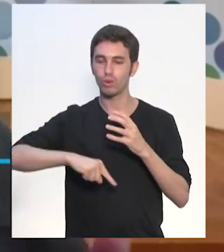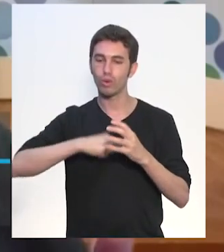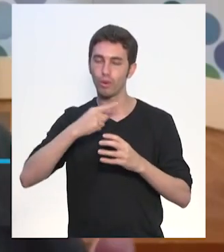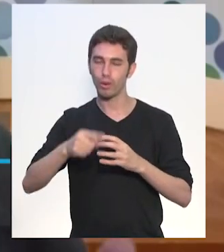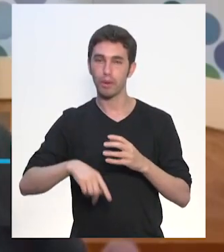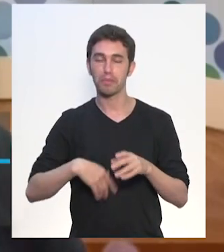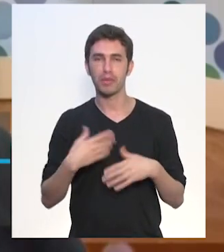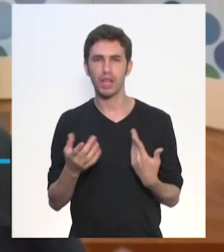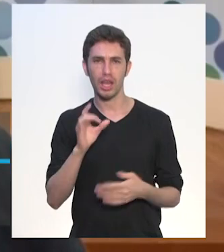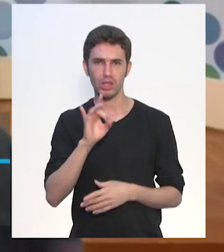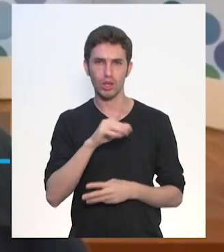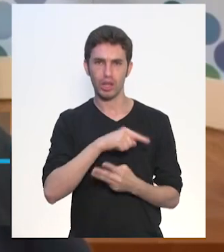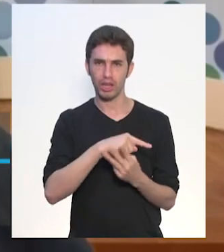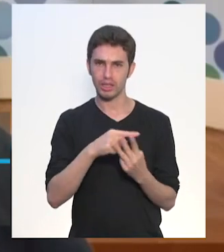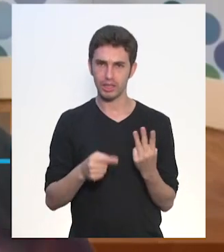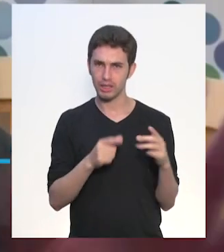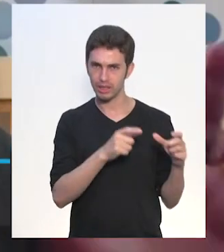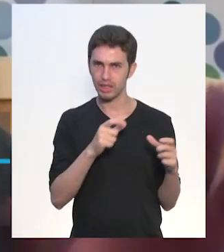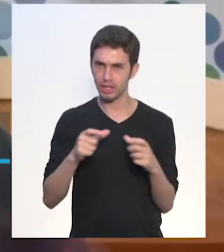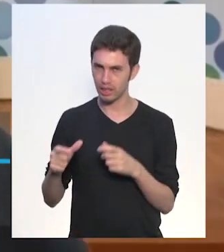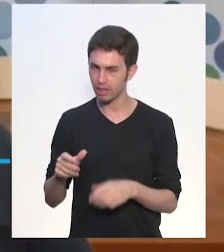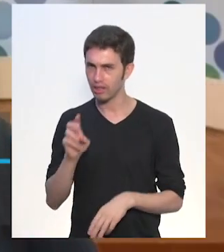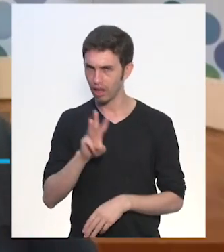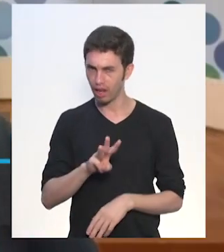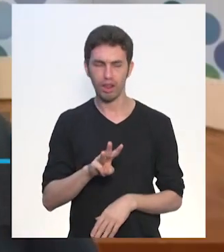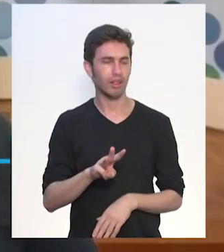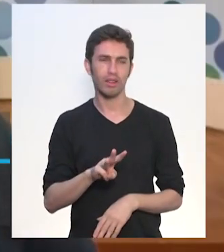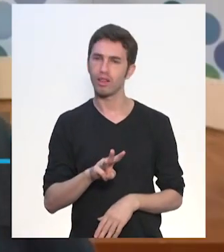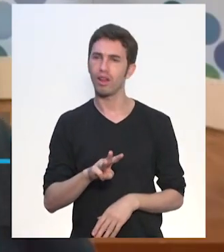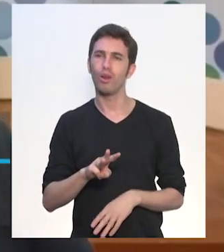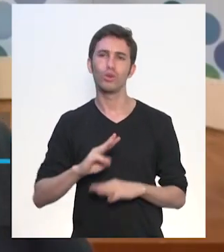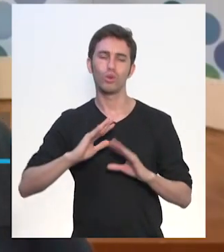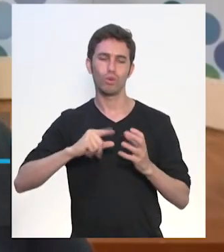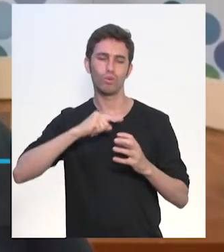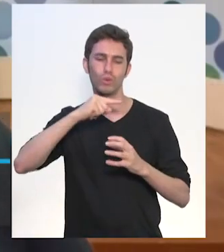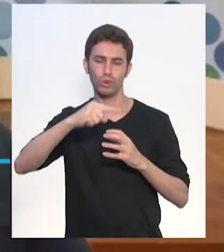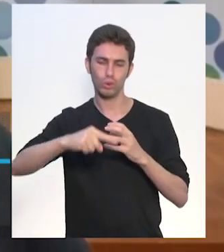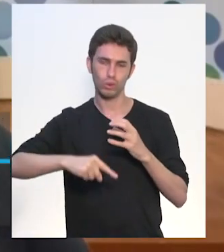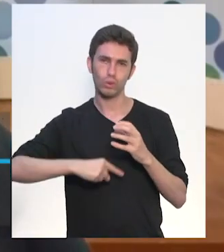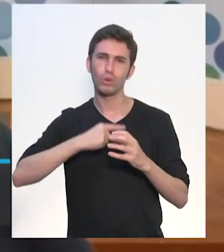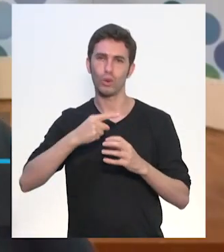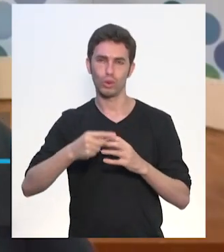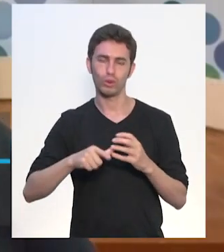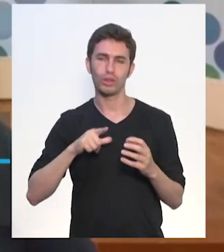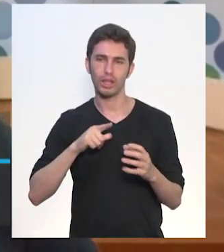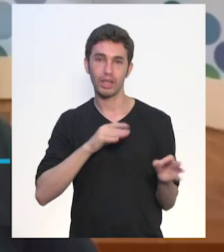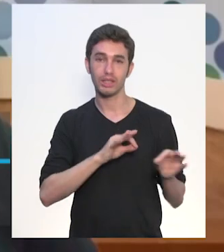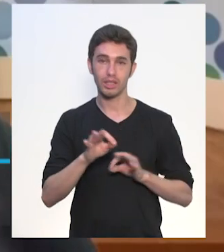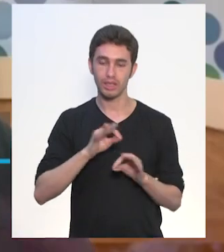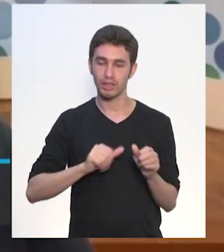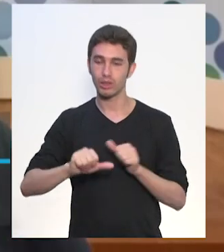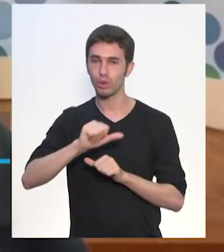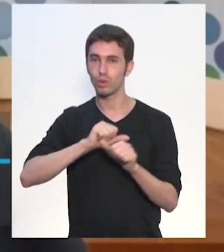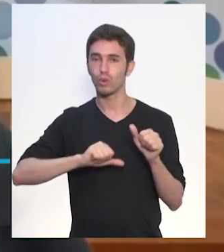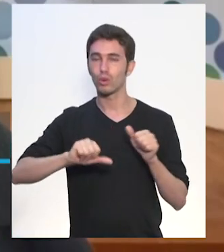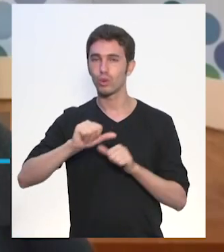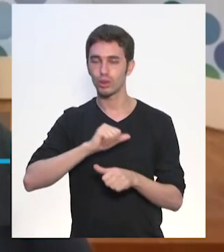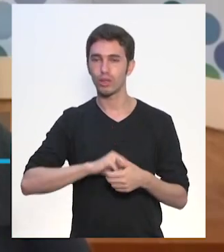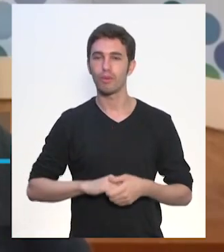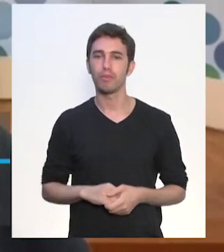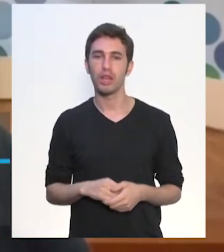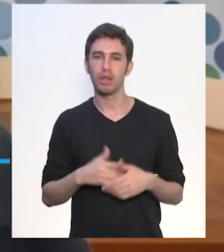só nessas 3 regiões, ele se prolifera aí hoje no mundo todo, né? Então, hoje não tem um local que não